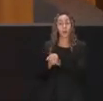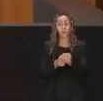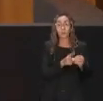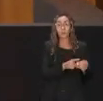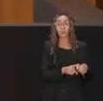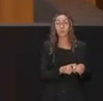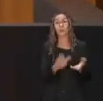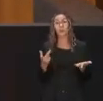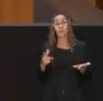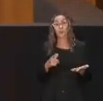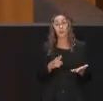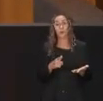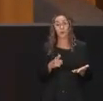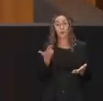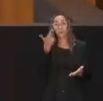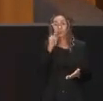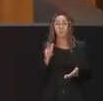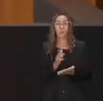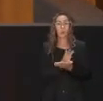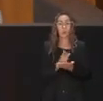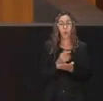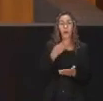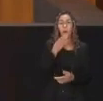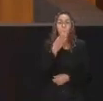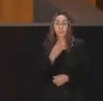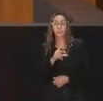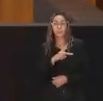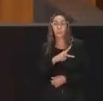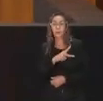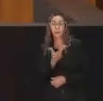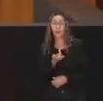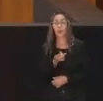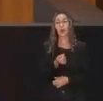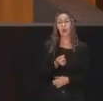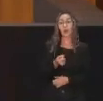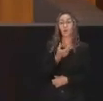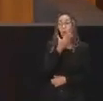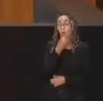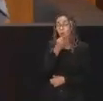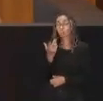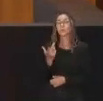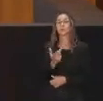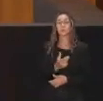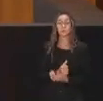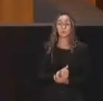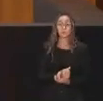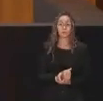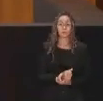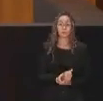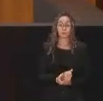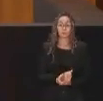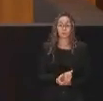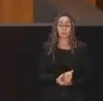ciladeiras. Aí eu pedi num particular para um senhor.